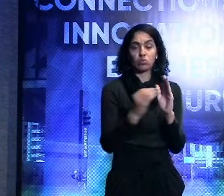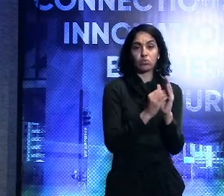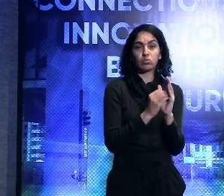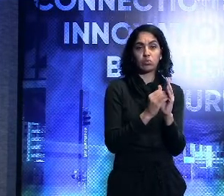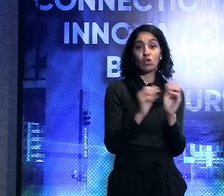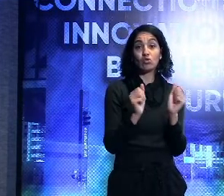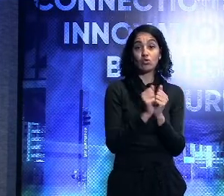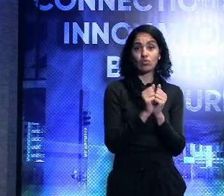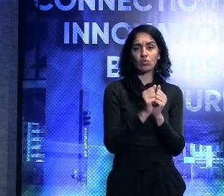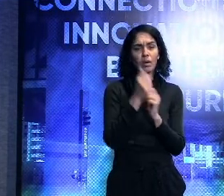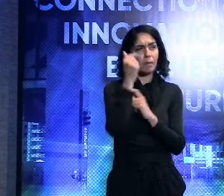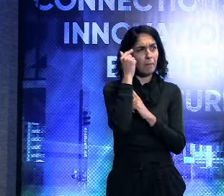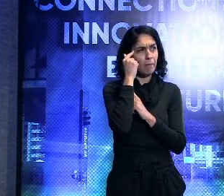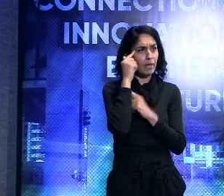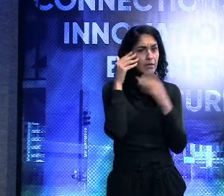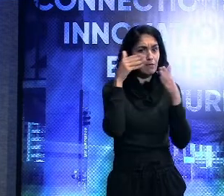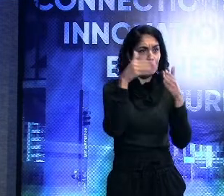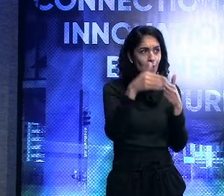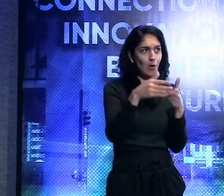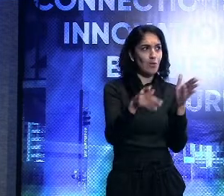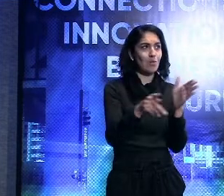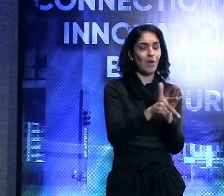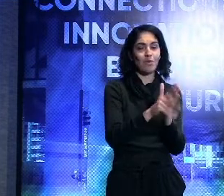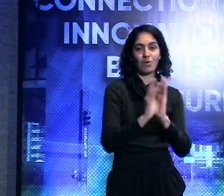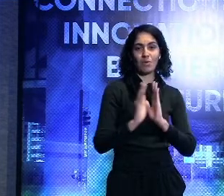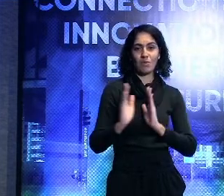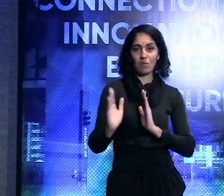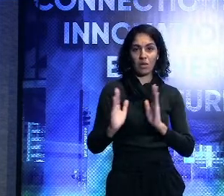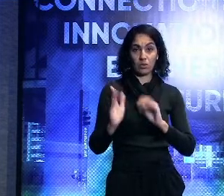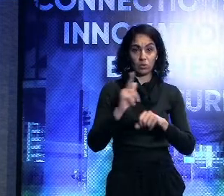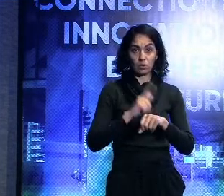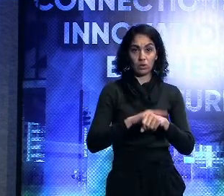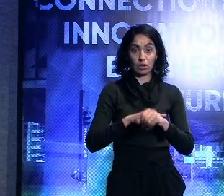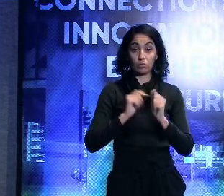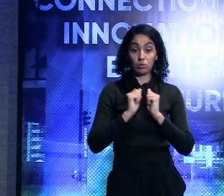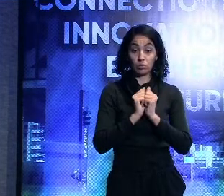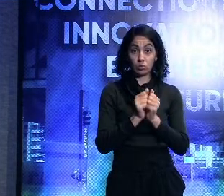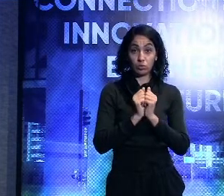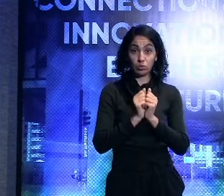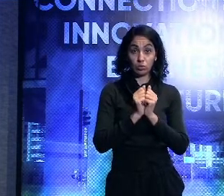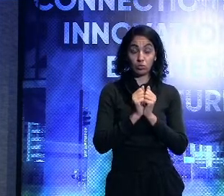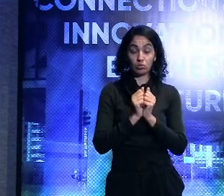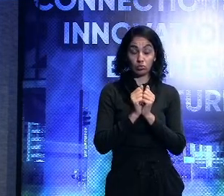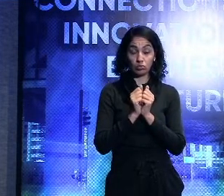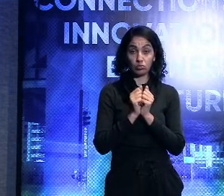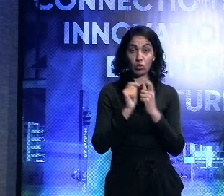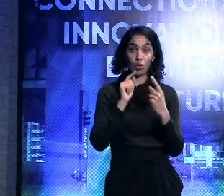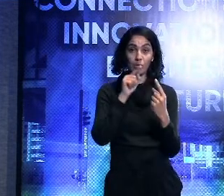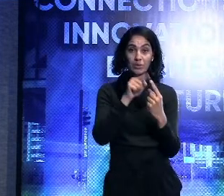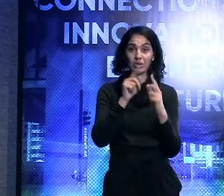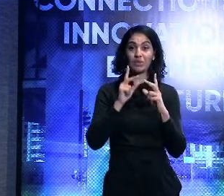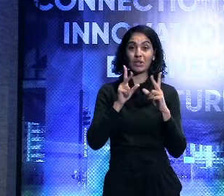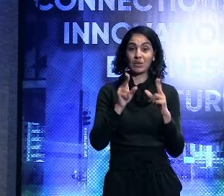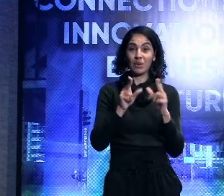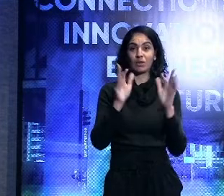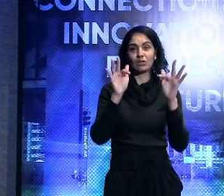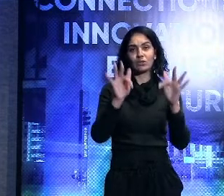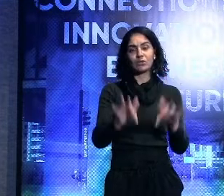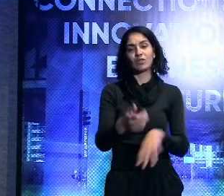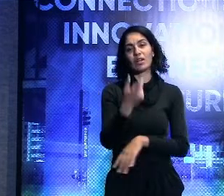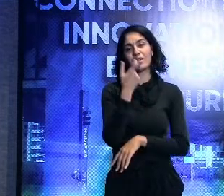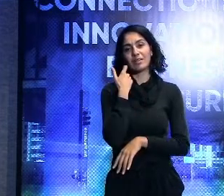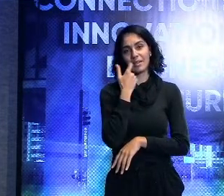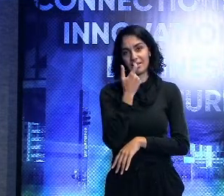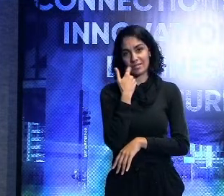Pense no foco que não vai ter. Um período de tempo juntos em prol de algo. No final da sexta-feira, né, que é como a